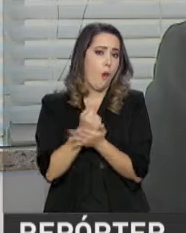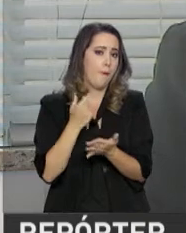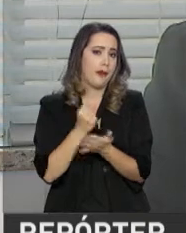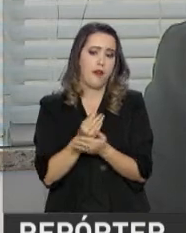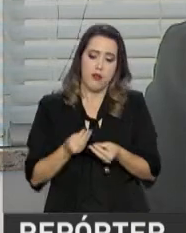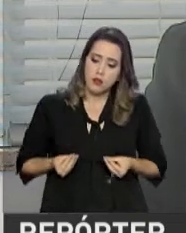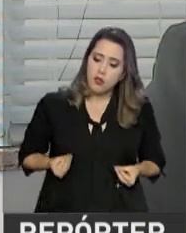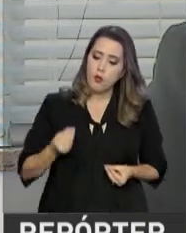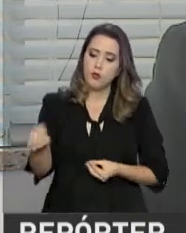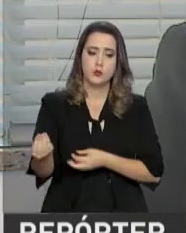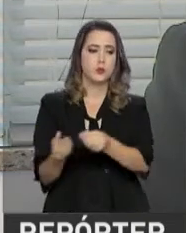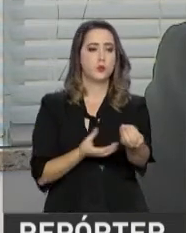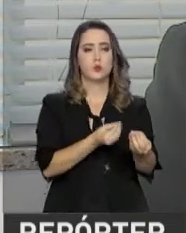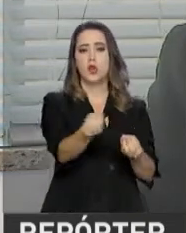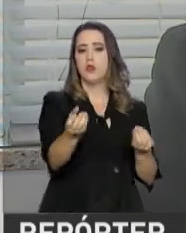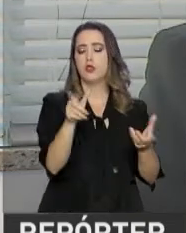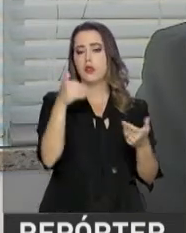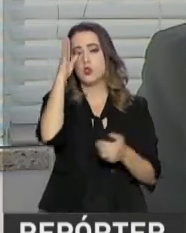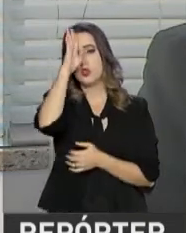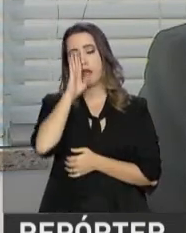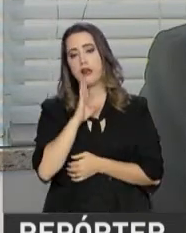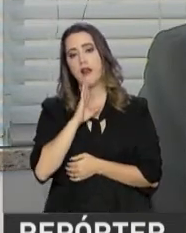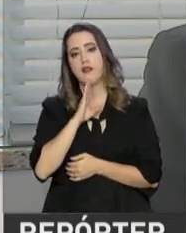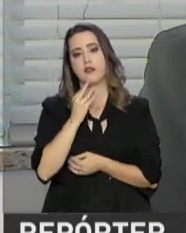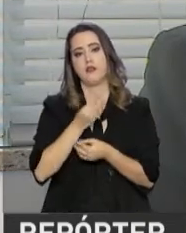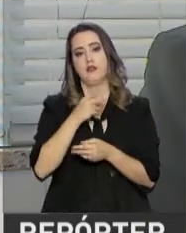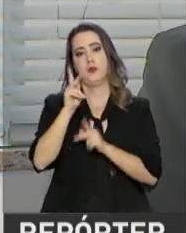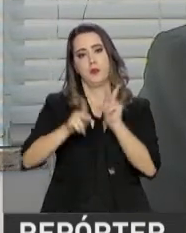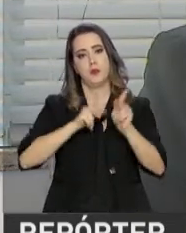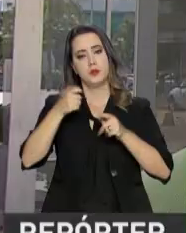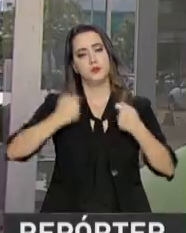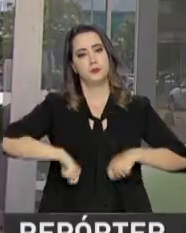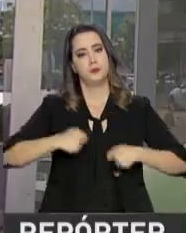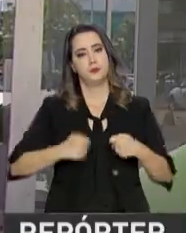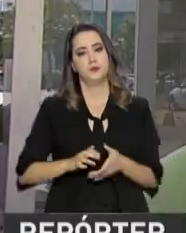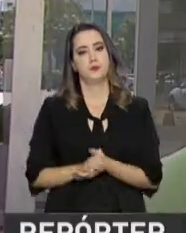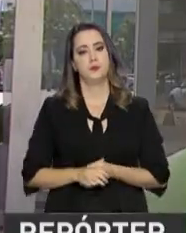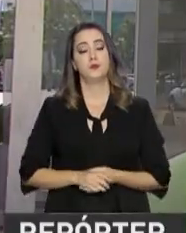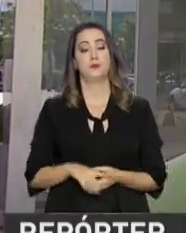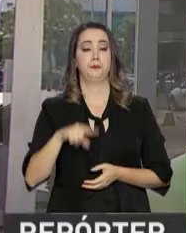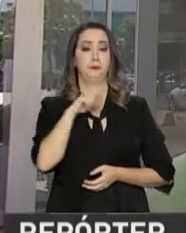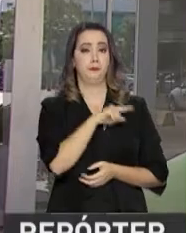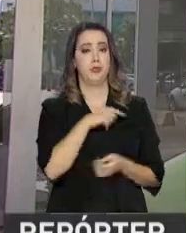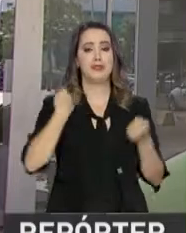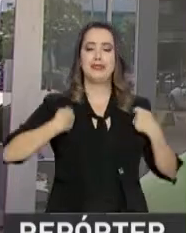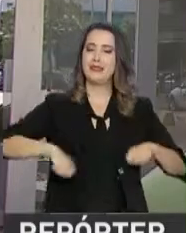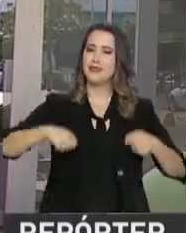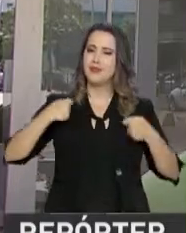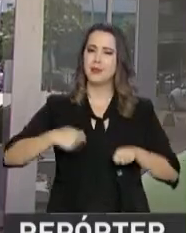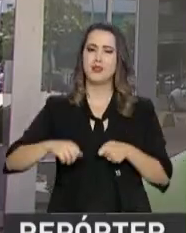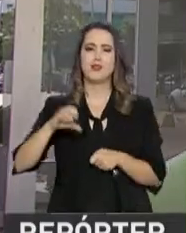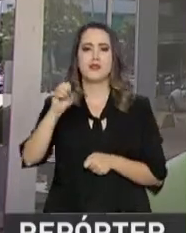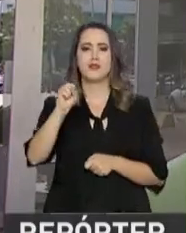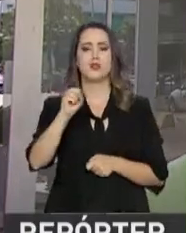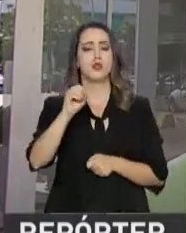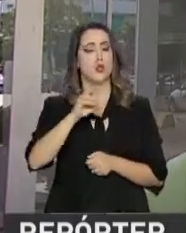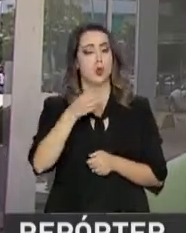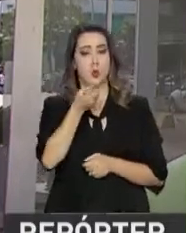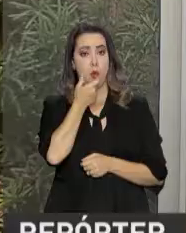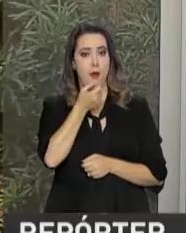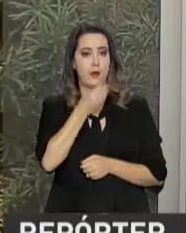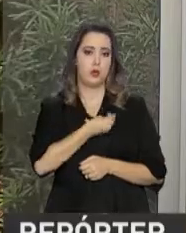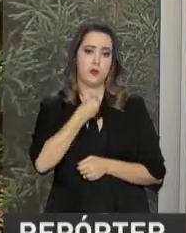prover extima esse medicamento gratuitamente para a população que necessita marcos que depende dos o lyris para continuar